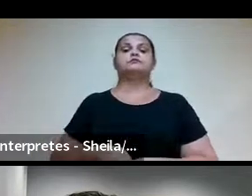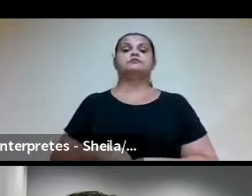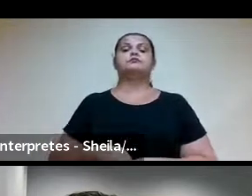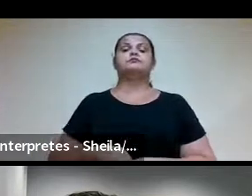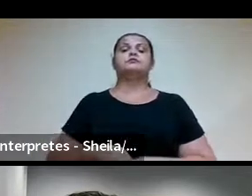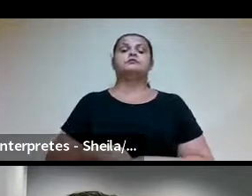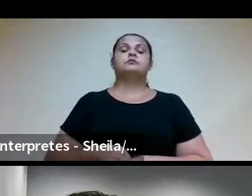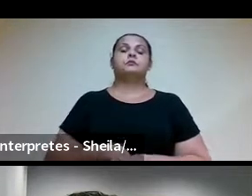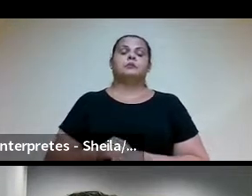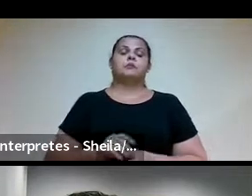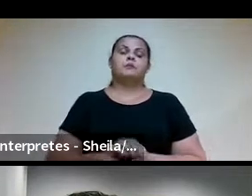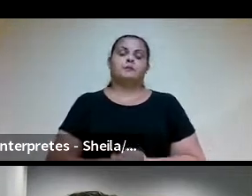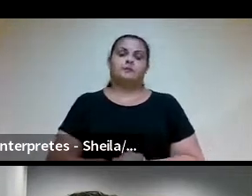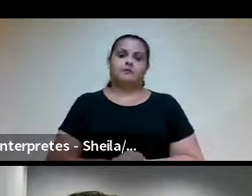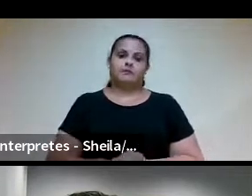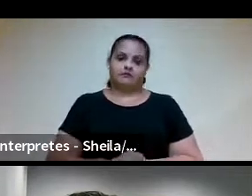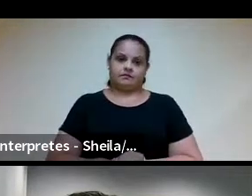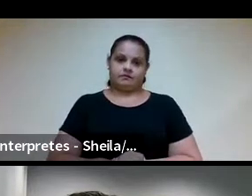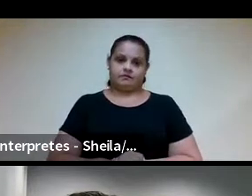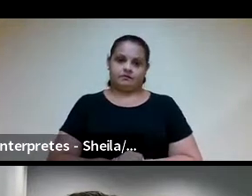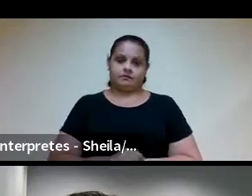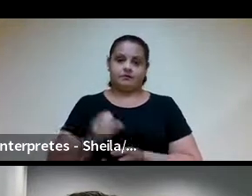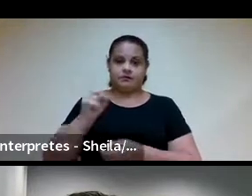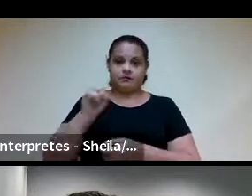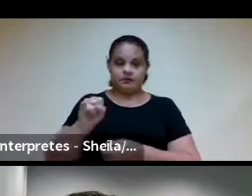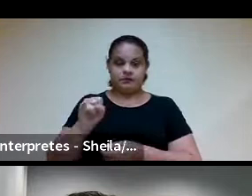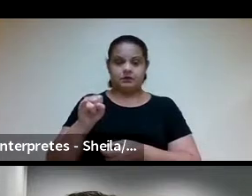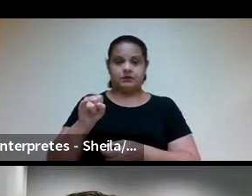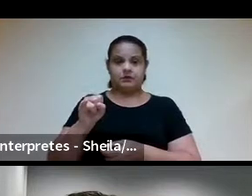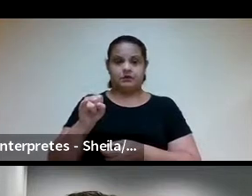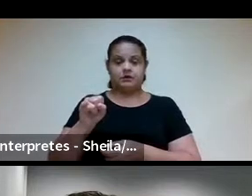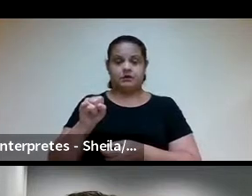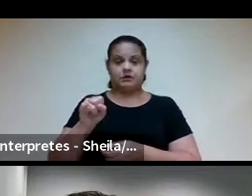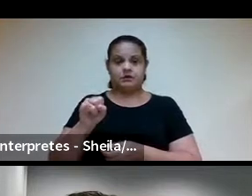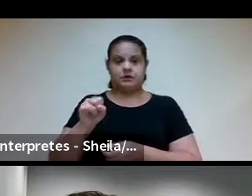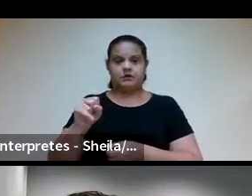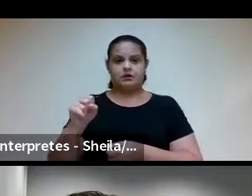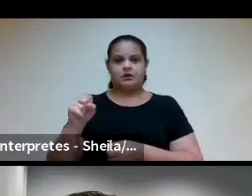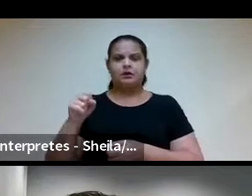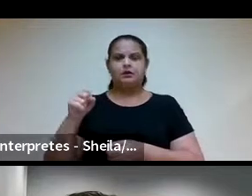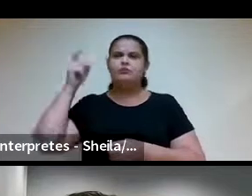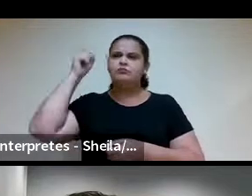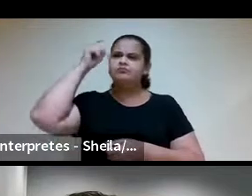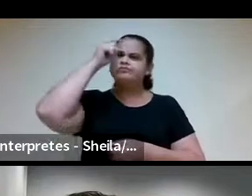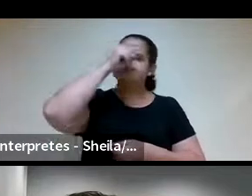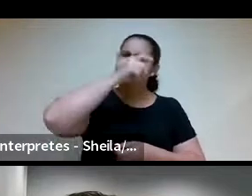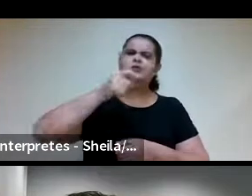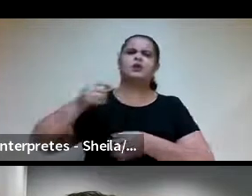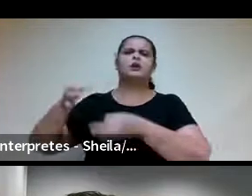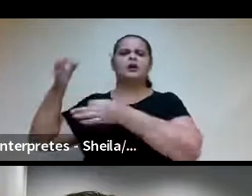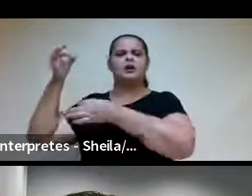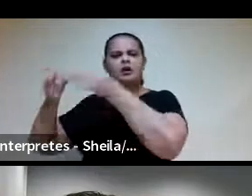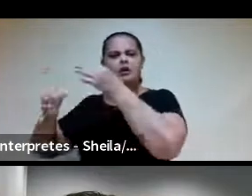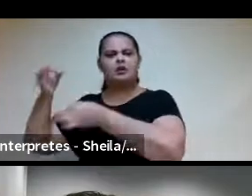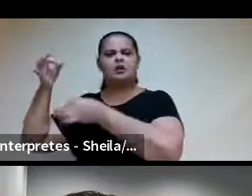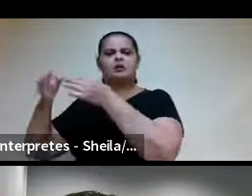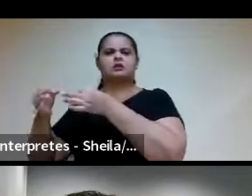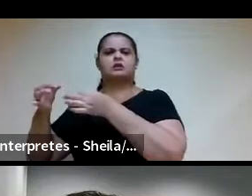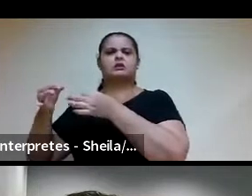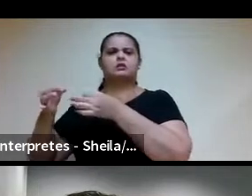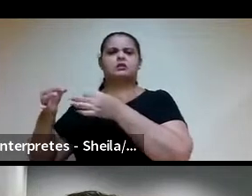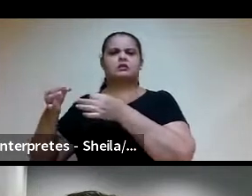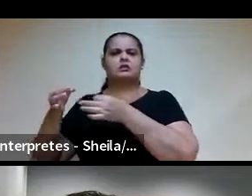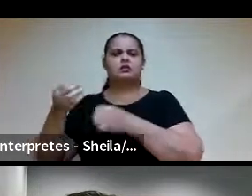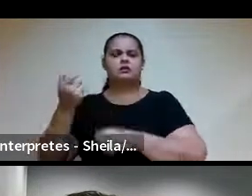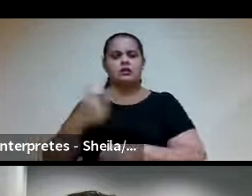reapreciação, de que eu tenho uma certa dificuldade de julgar ações em que não haja